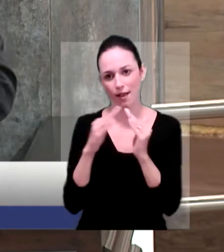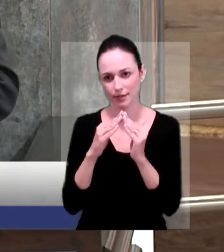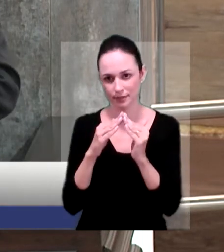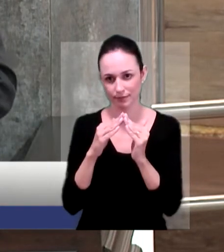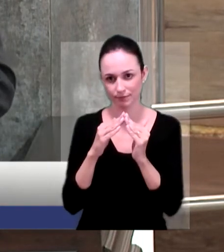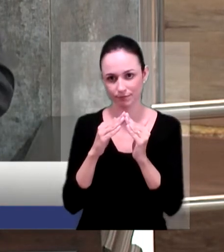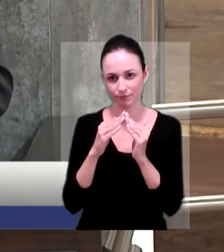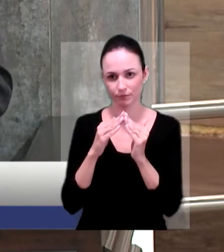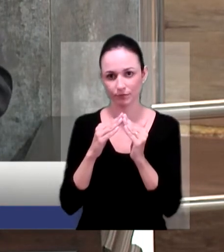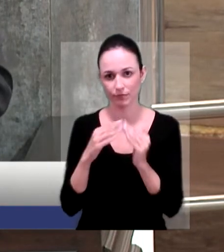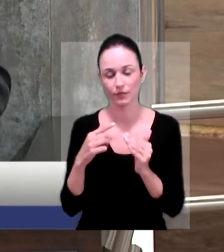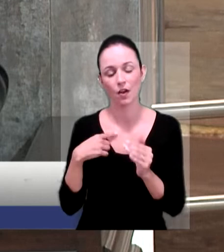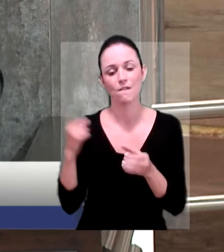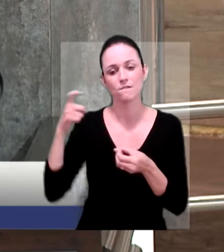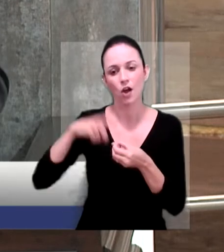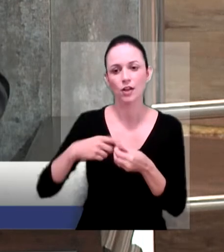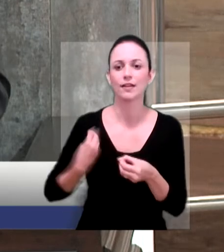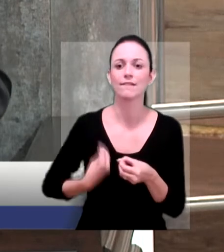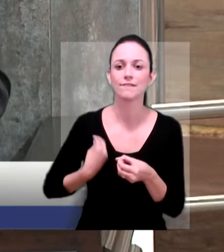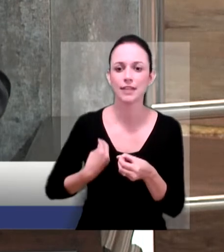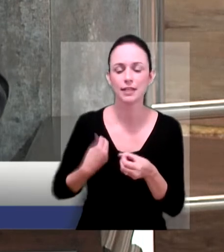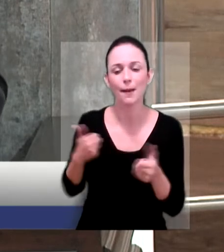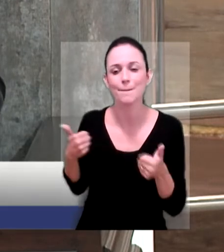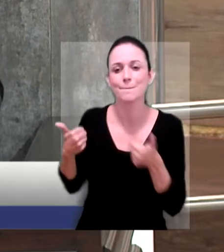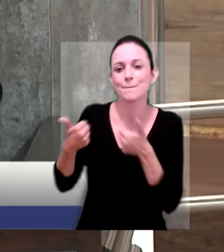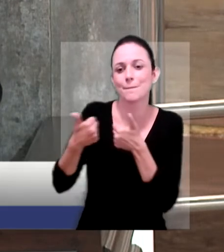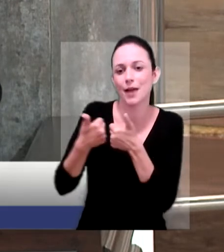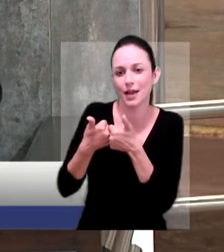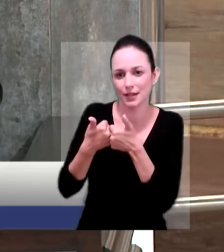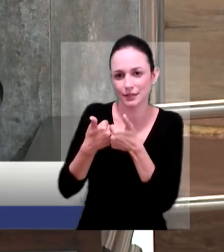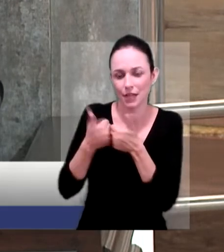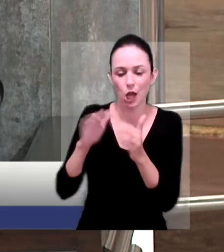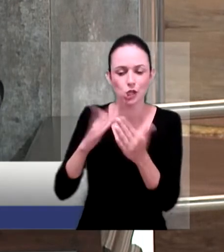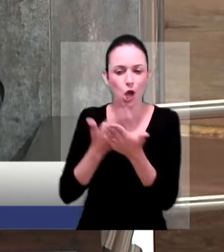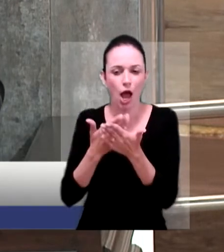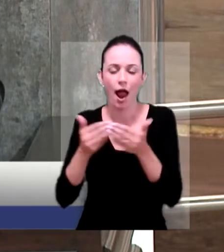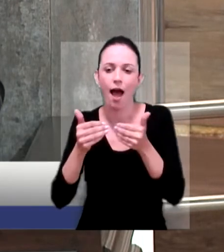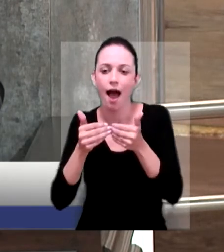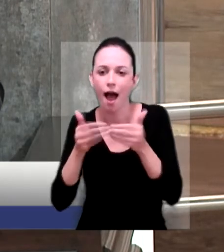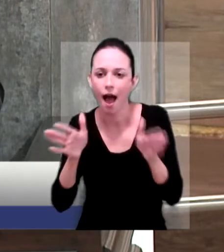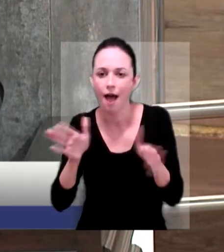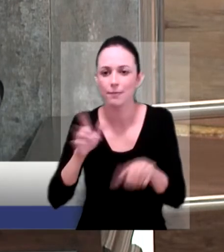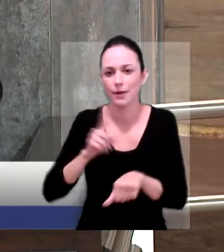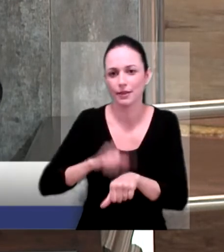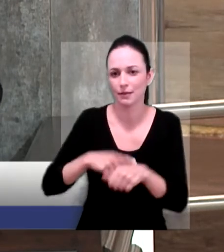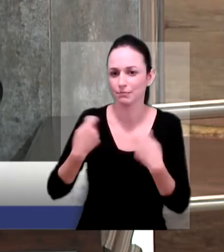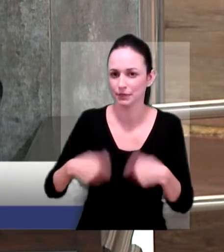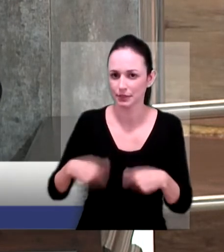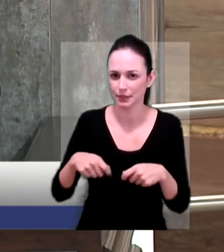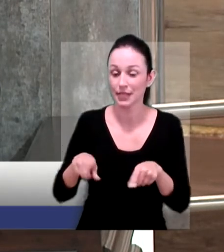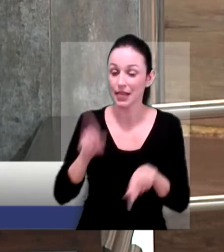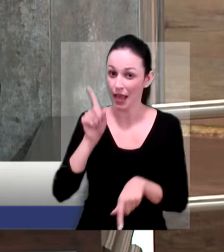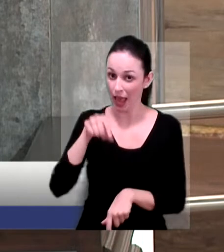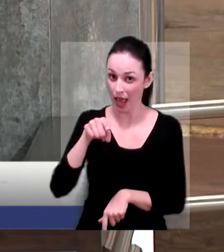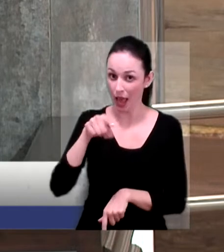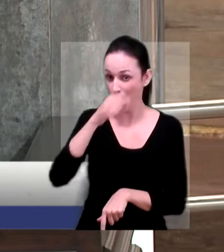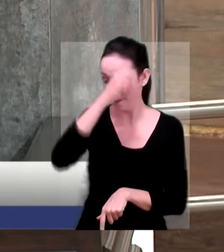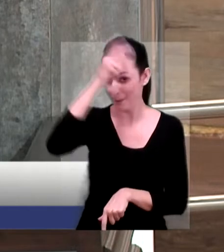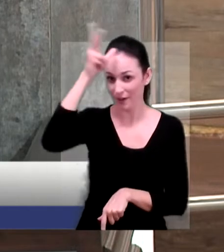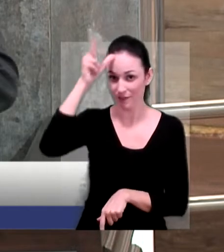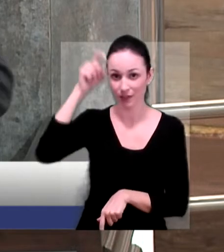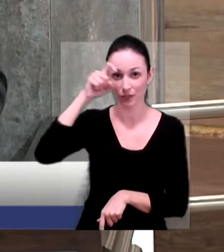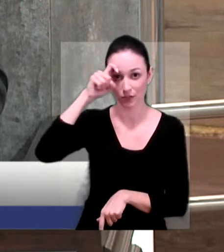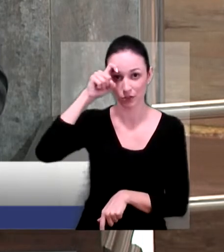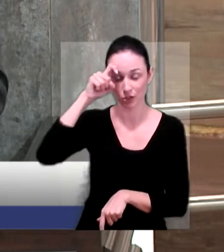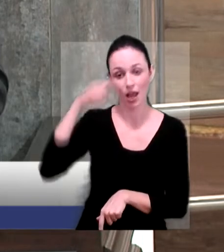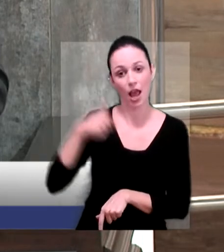vida próximos, que as escolas sejam reabertas no tempo necessário. E ao prefeito Ivan, eu te ofereço novamente o